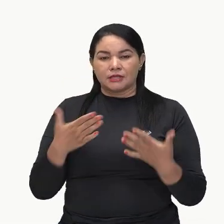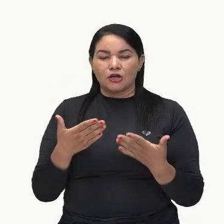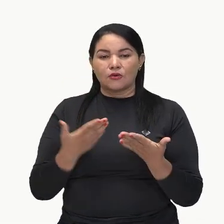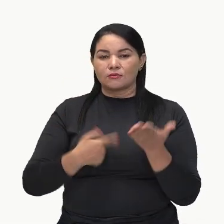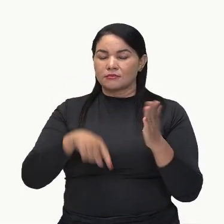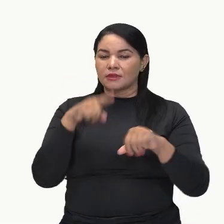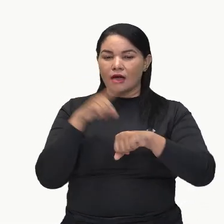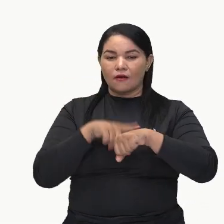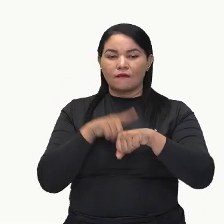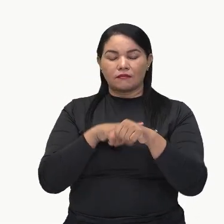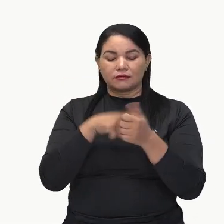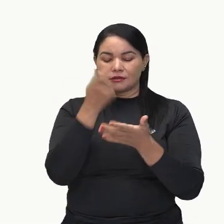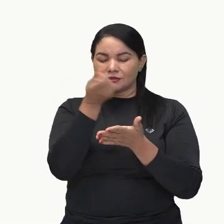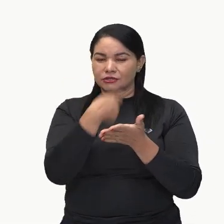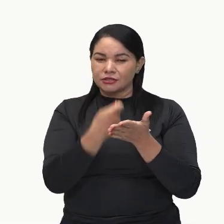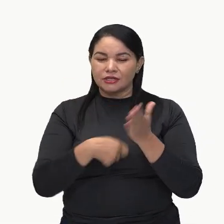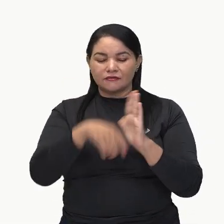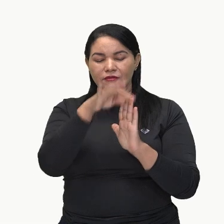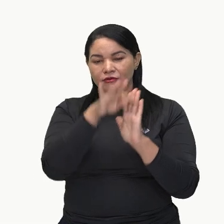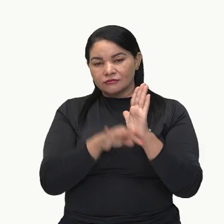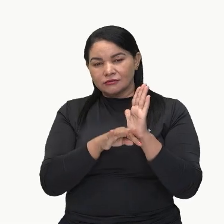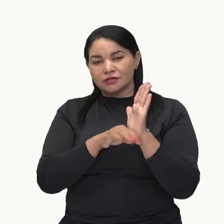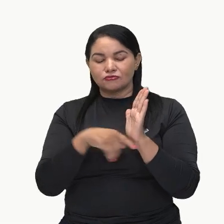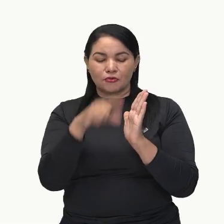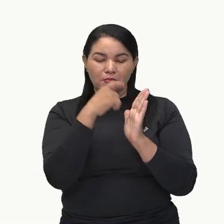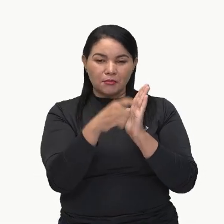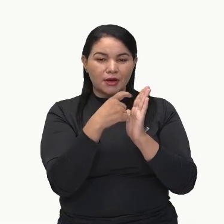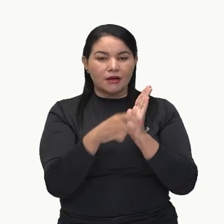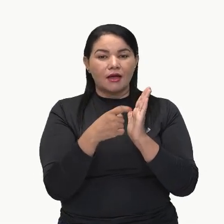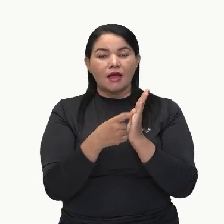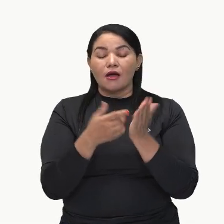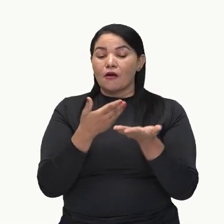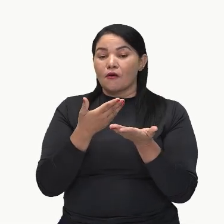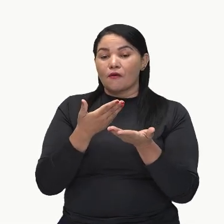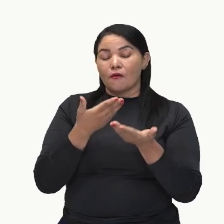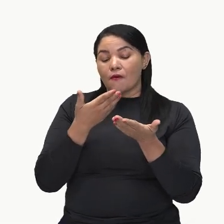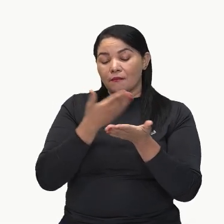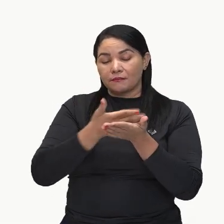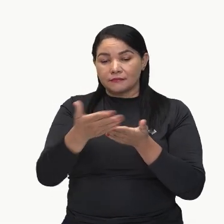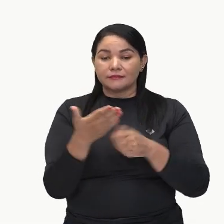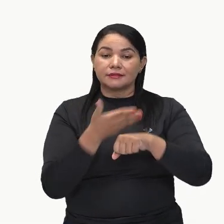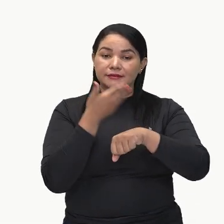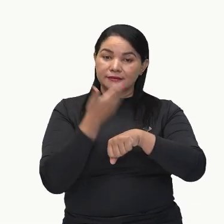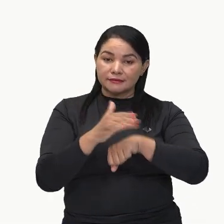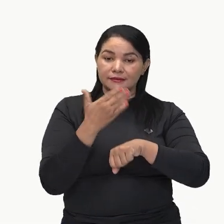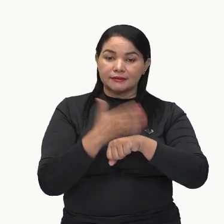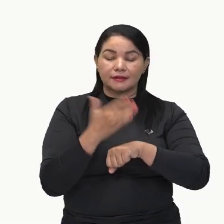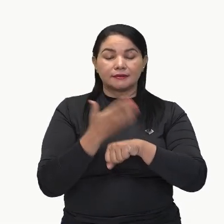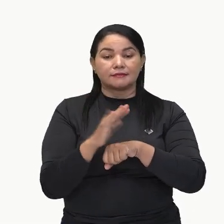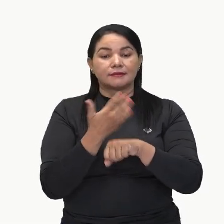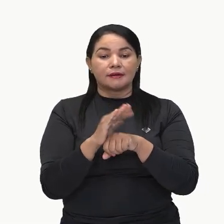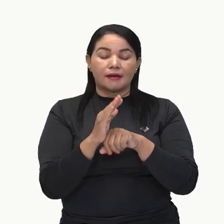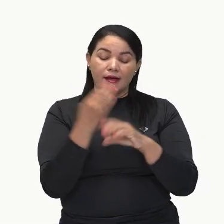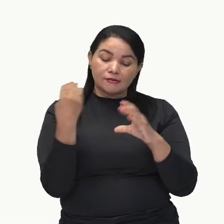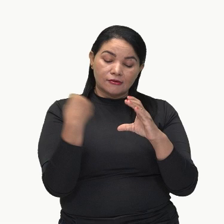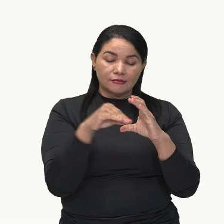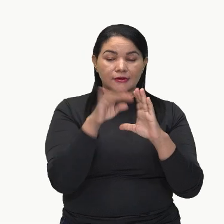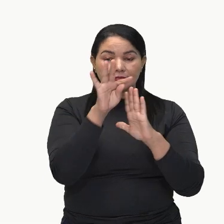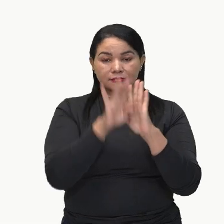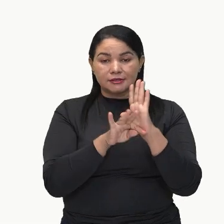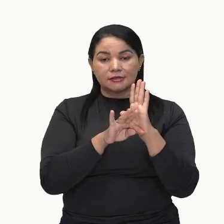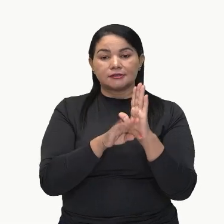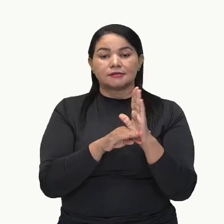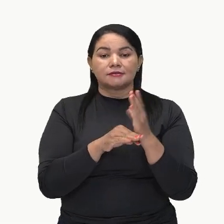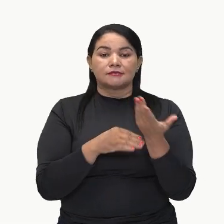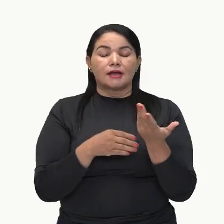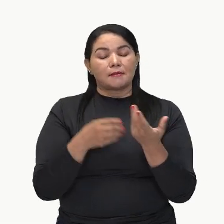teu parágrafo, já começa a colocar isso em prática, tá? Portanto, é